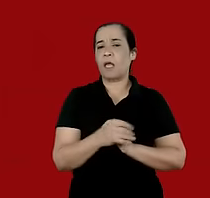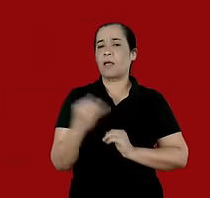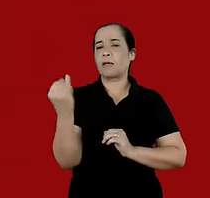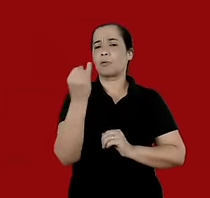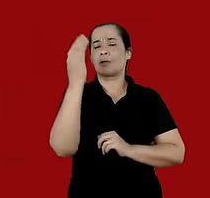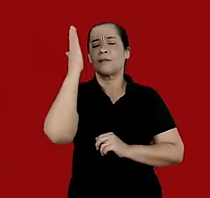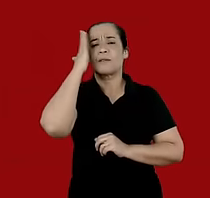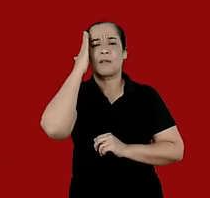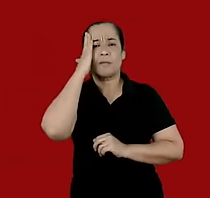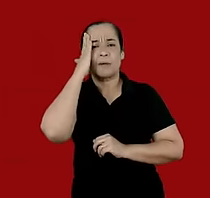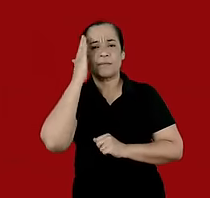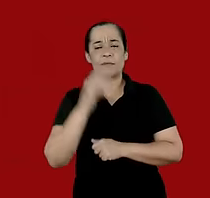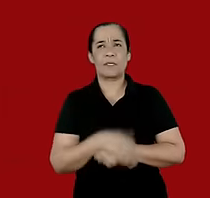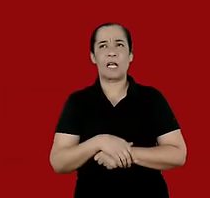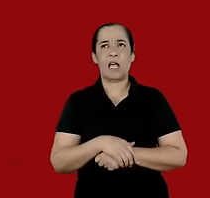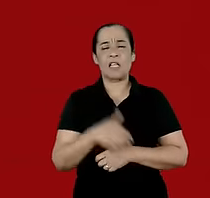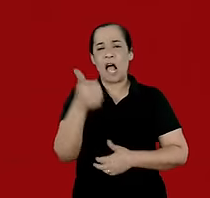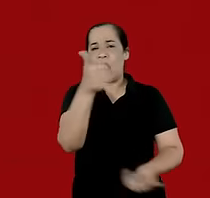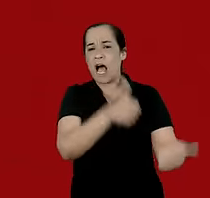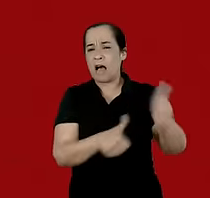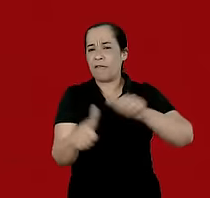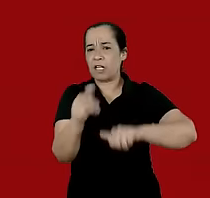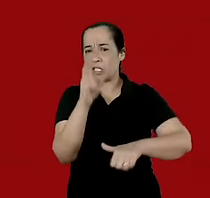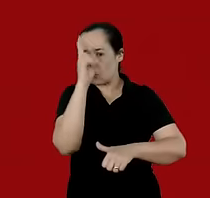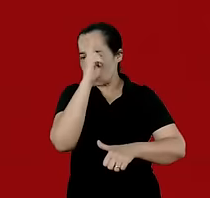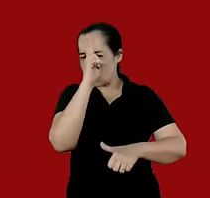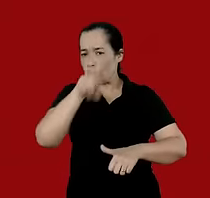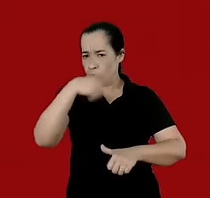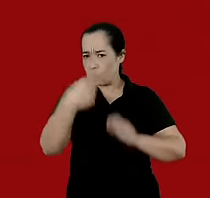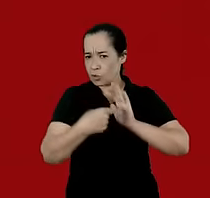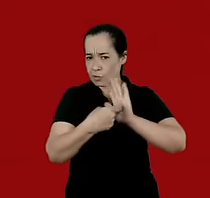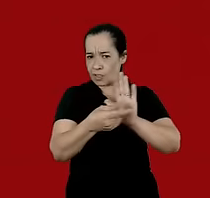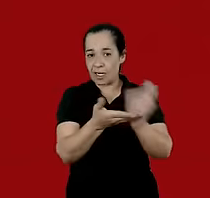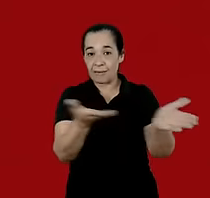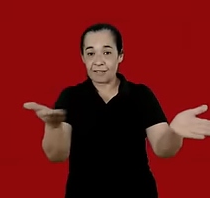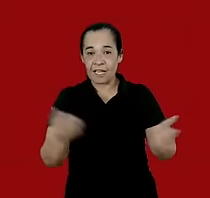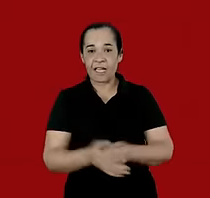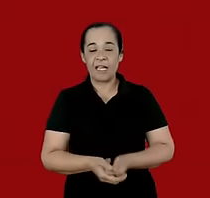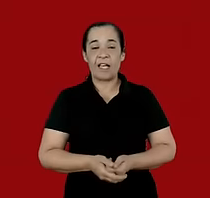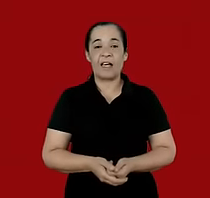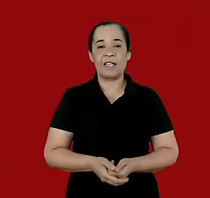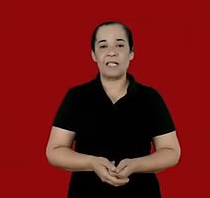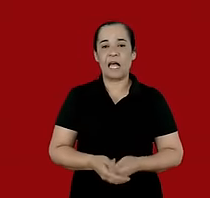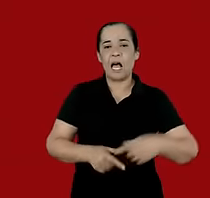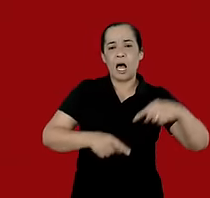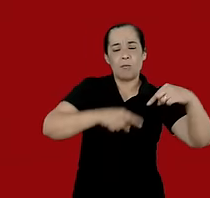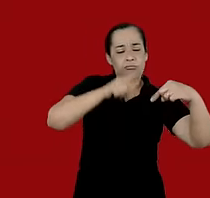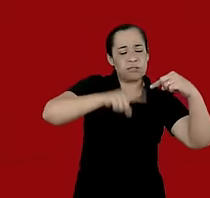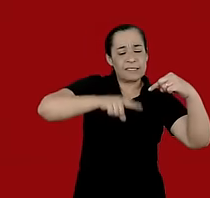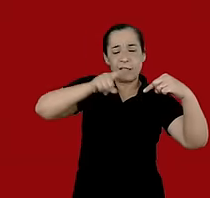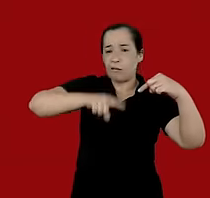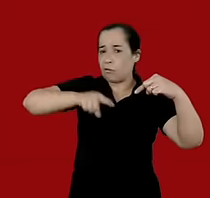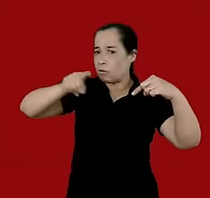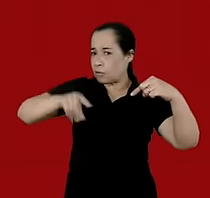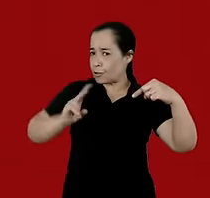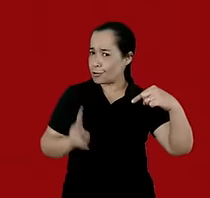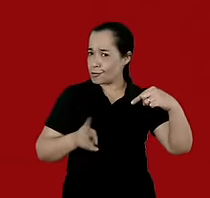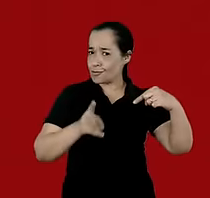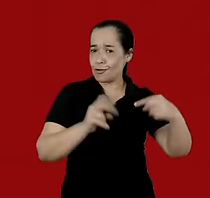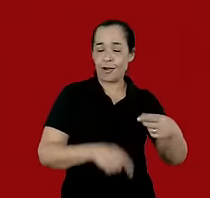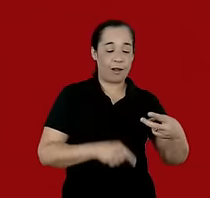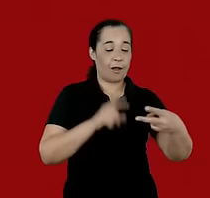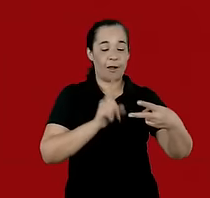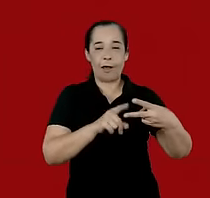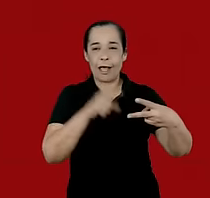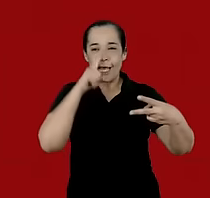a gente faz essa análise histórica eu vou poder mostrar isso mais adiante a volatilidade sempre acompanha porque esses fatores conjunturais de fatores de risco fiscal fator de